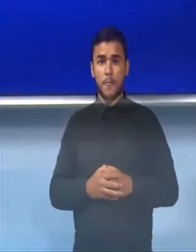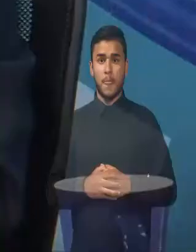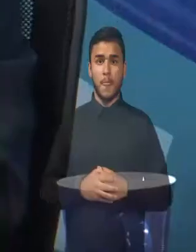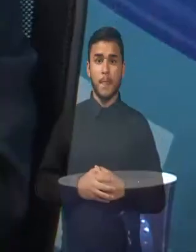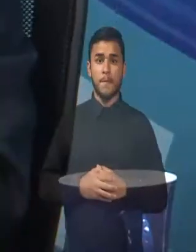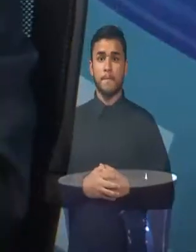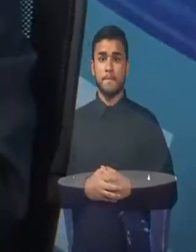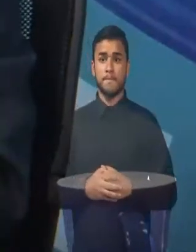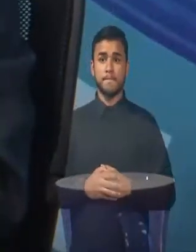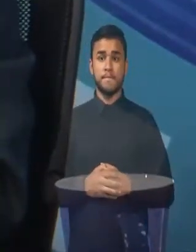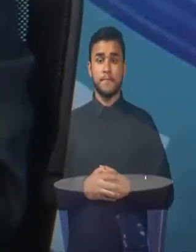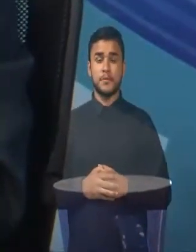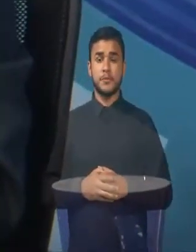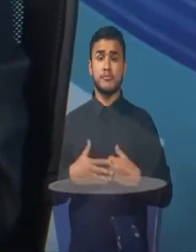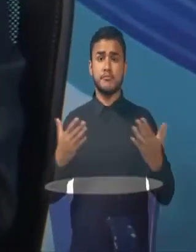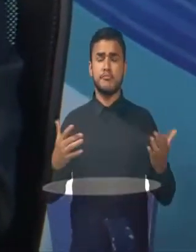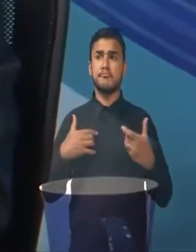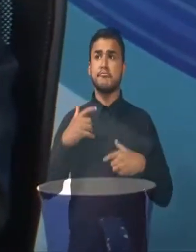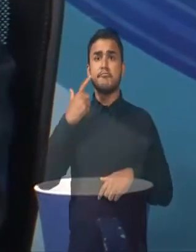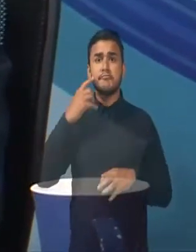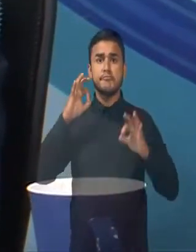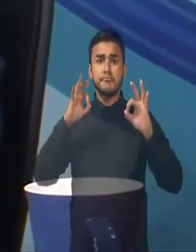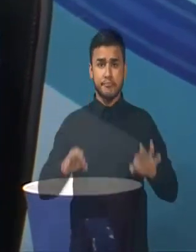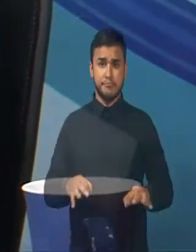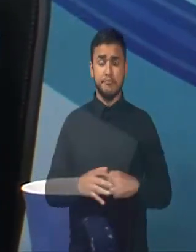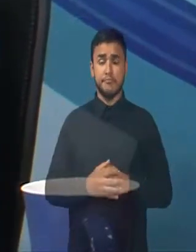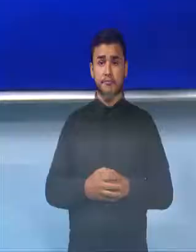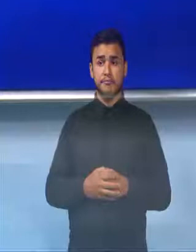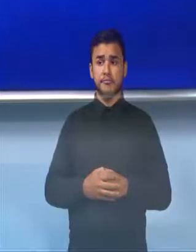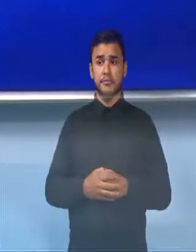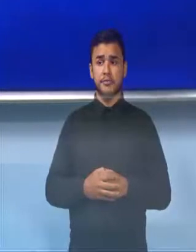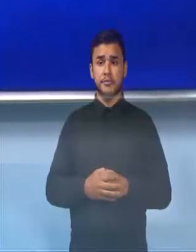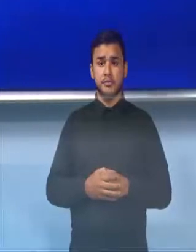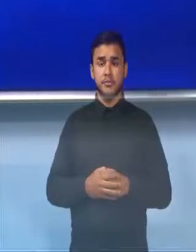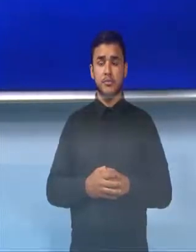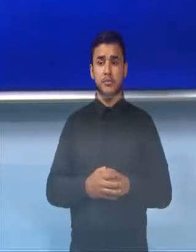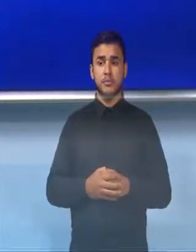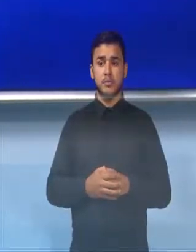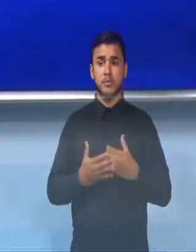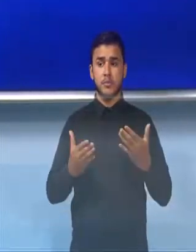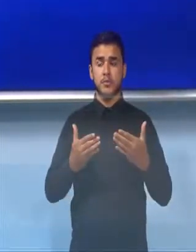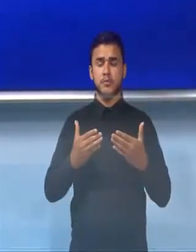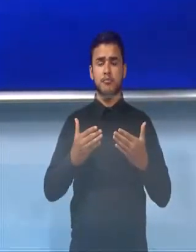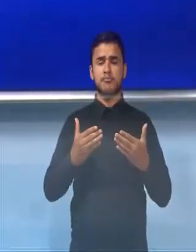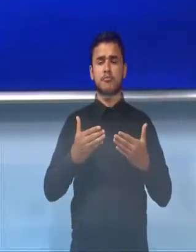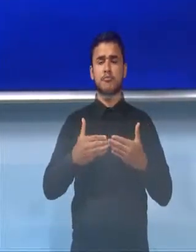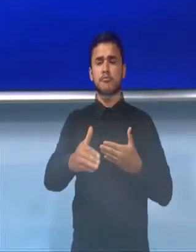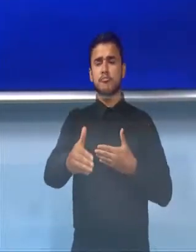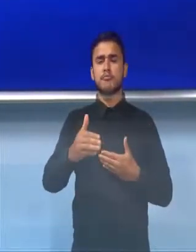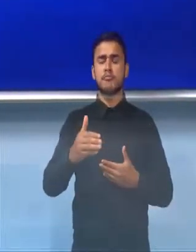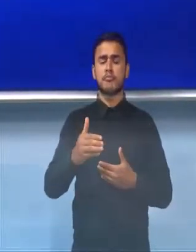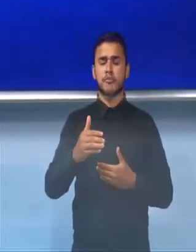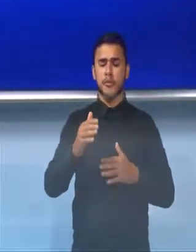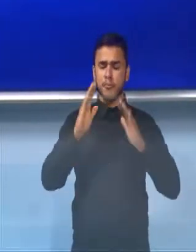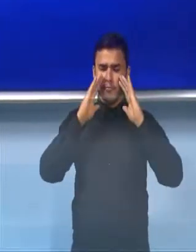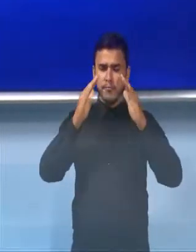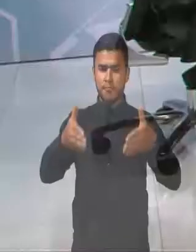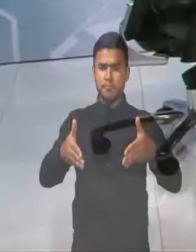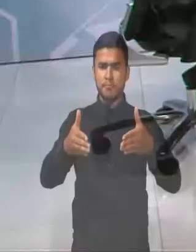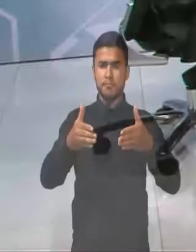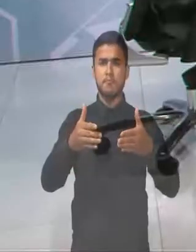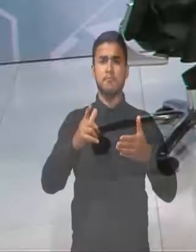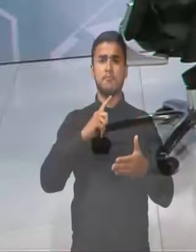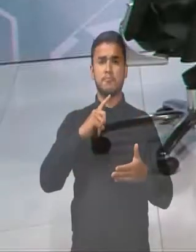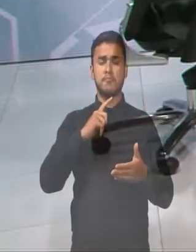no entanto, isso não fica muito claro se a gente olha para a história. E já não é de hoje. Quando o Weber escreveu A Ética Protestante e o Espírito do Capitalismo, ele